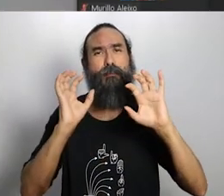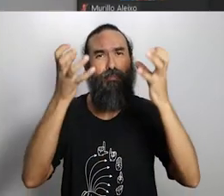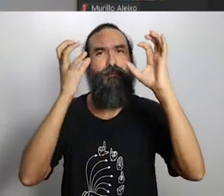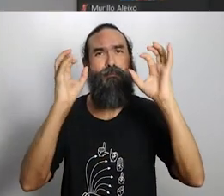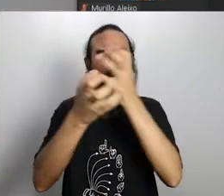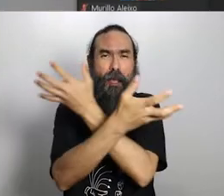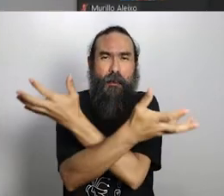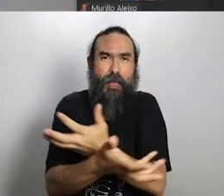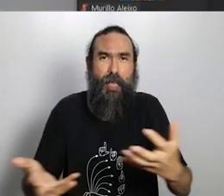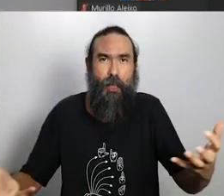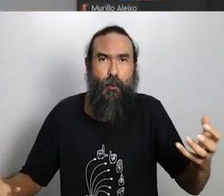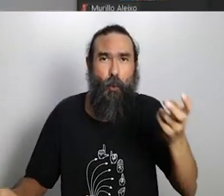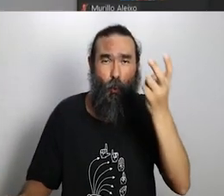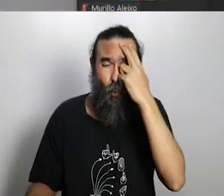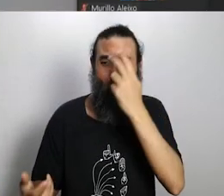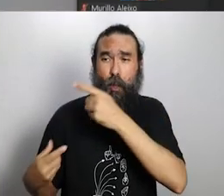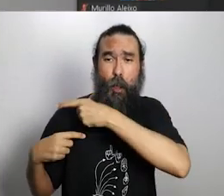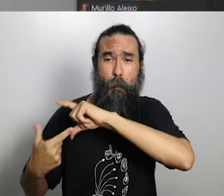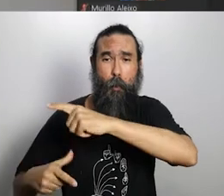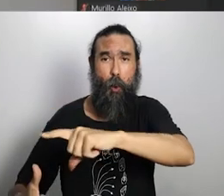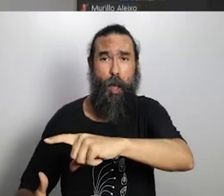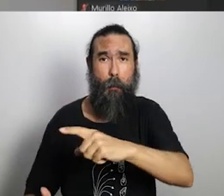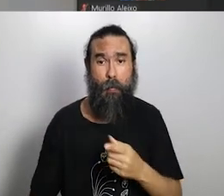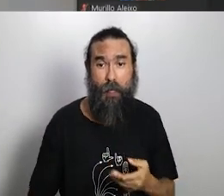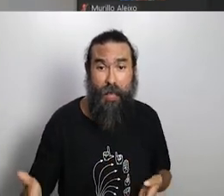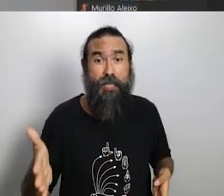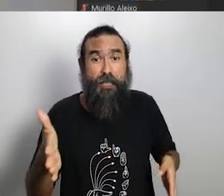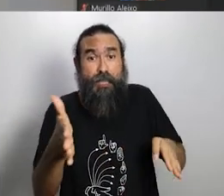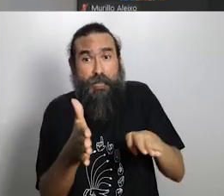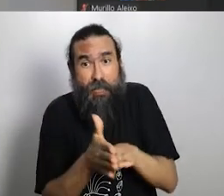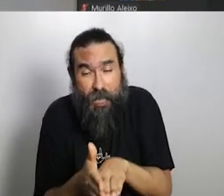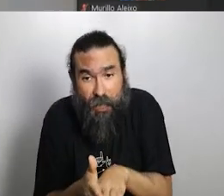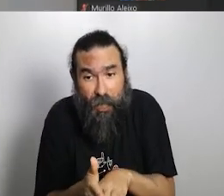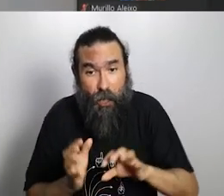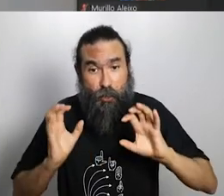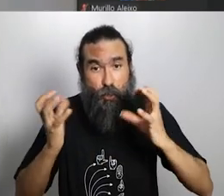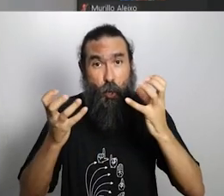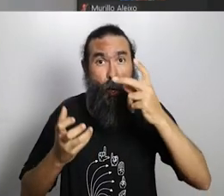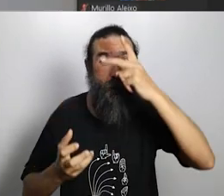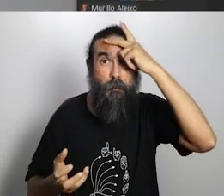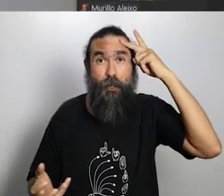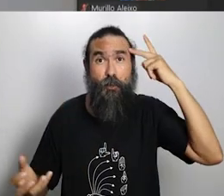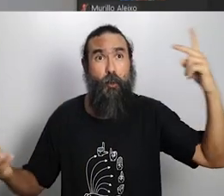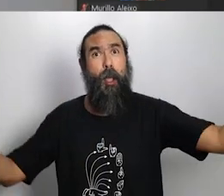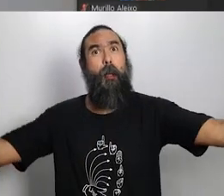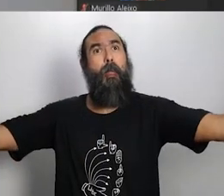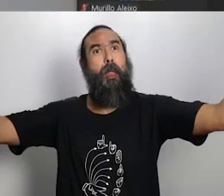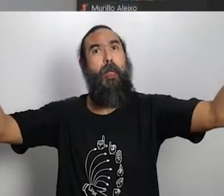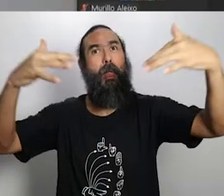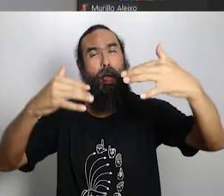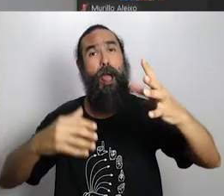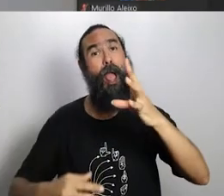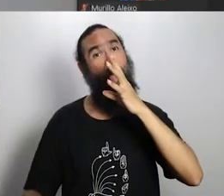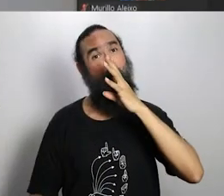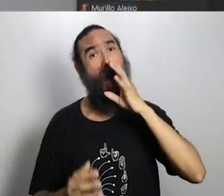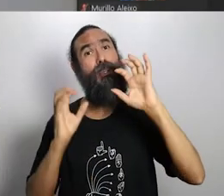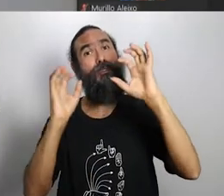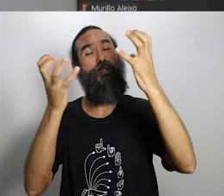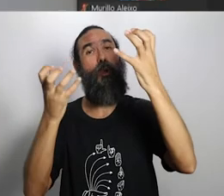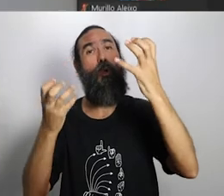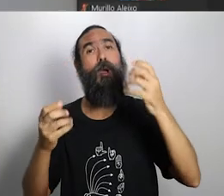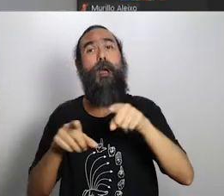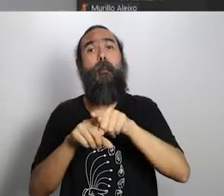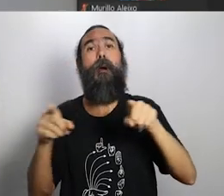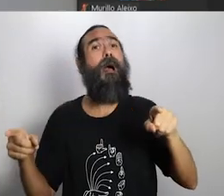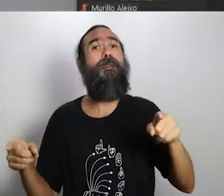muita coisa, não. A gente quer um bom dia, uma boa tarde, uma tapa nas costas, um abraço. A gente quer um camarim para trocar de roupa. Quantas